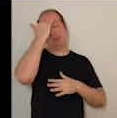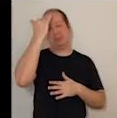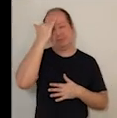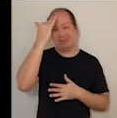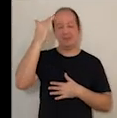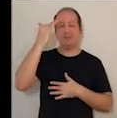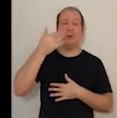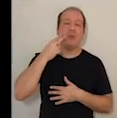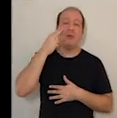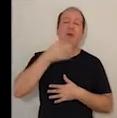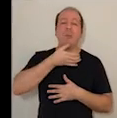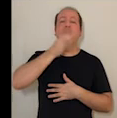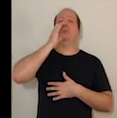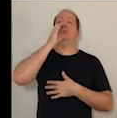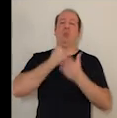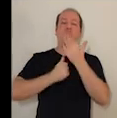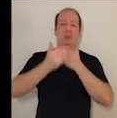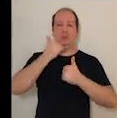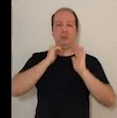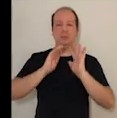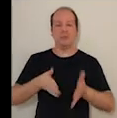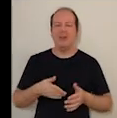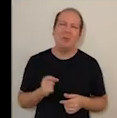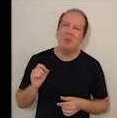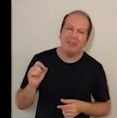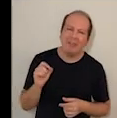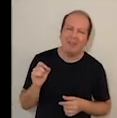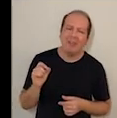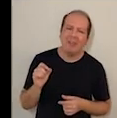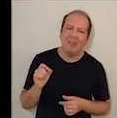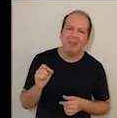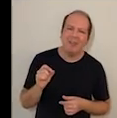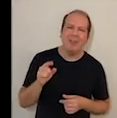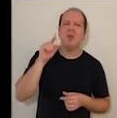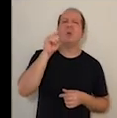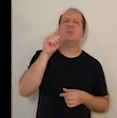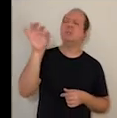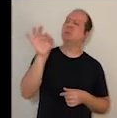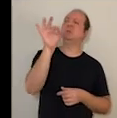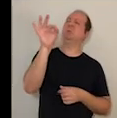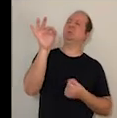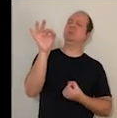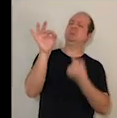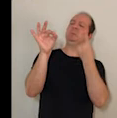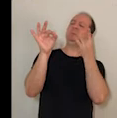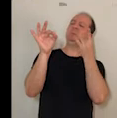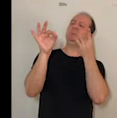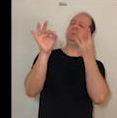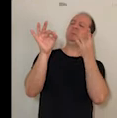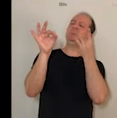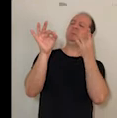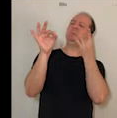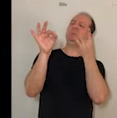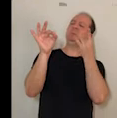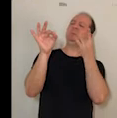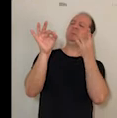bebidas. Tchau. Como é que é, seu percevejo desprezível? Já se esqueceu que por